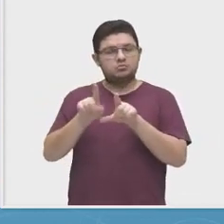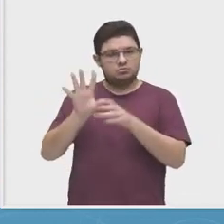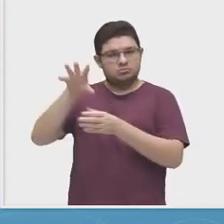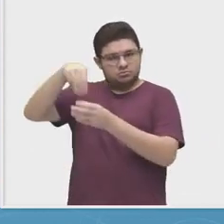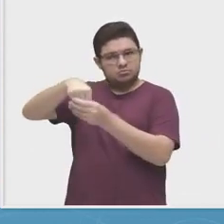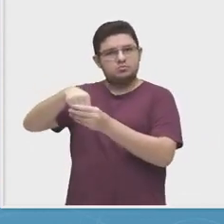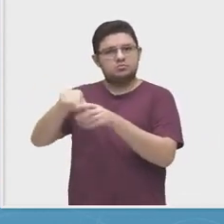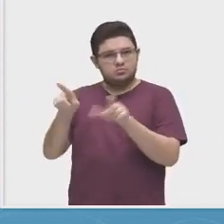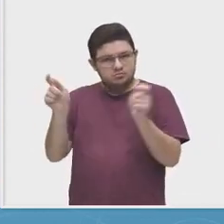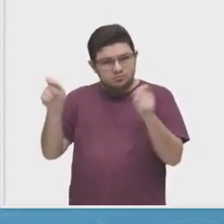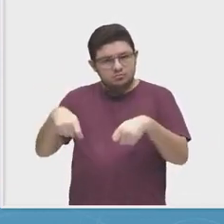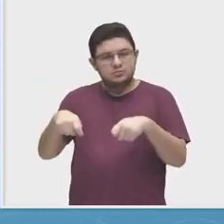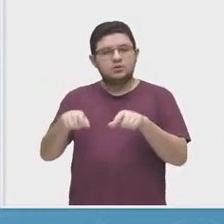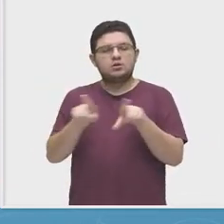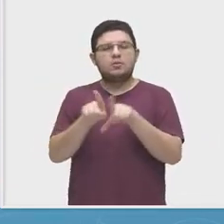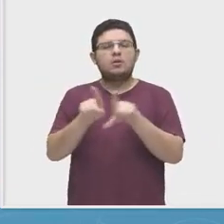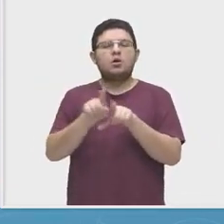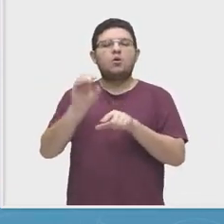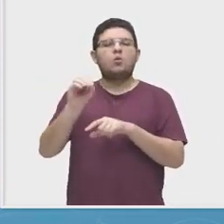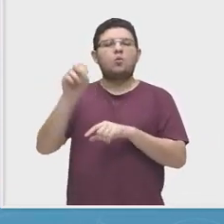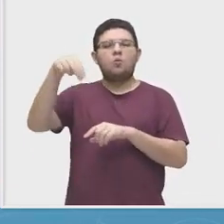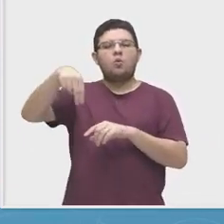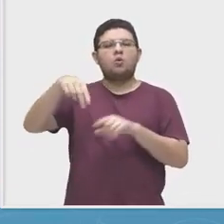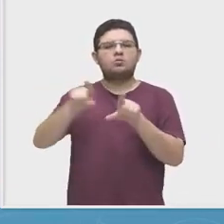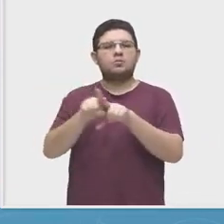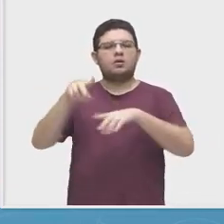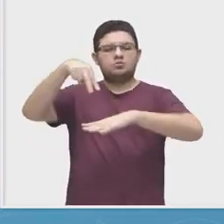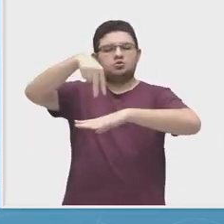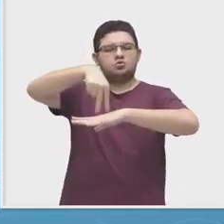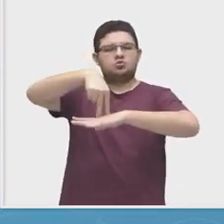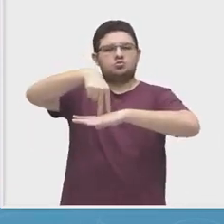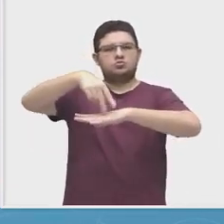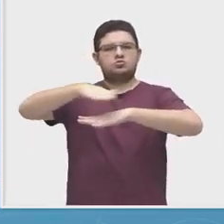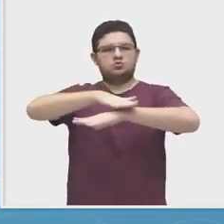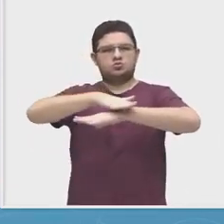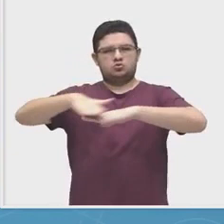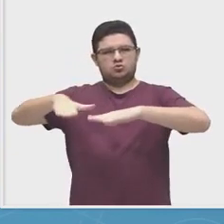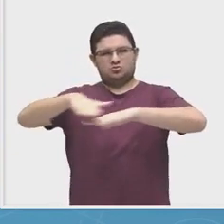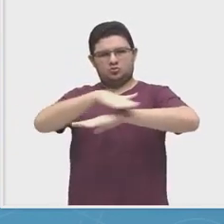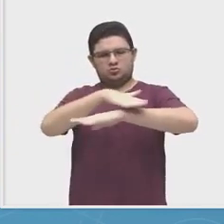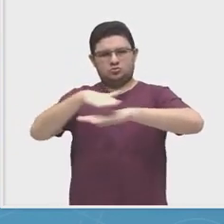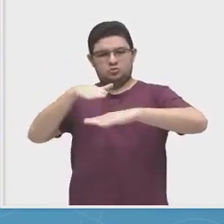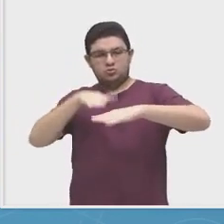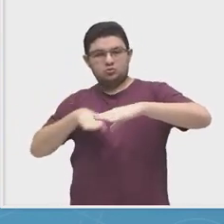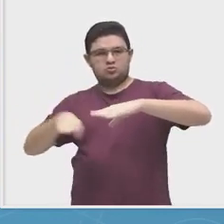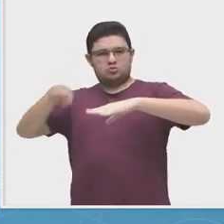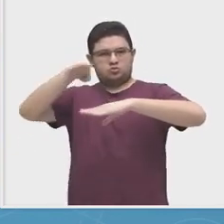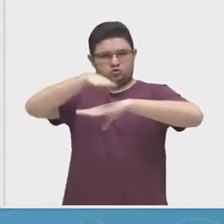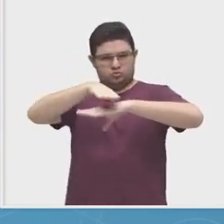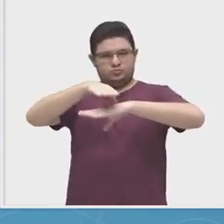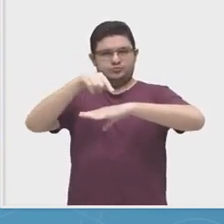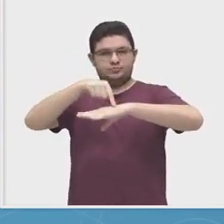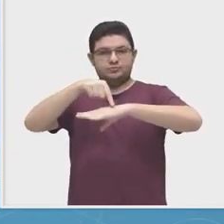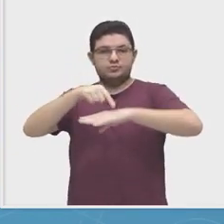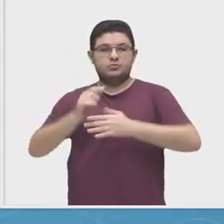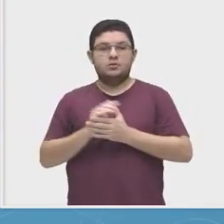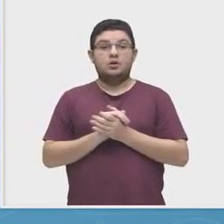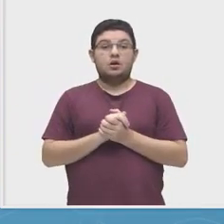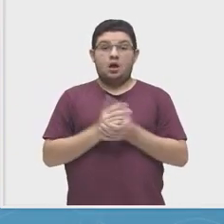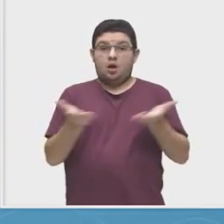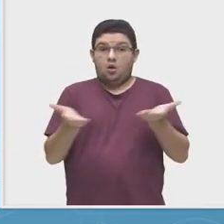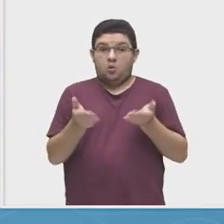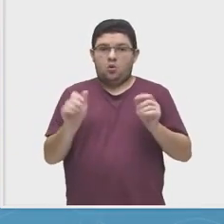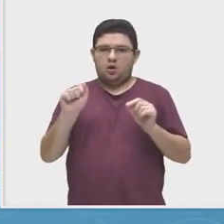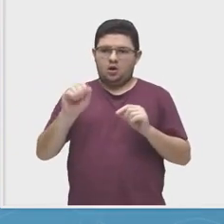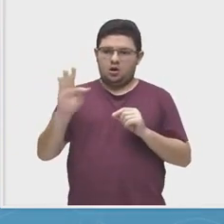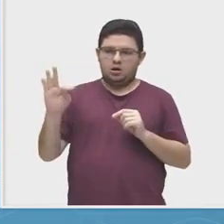on passa a ideia de sobre, né? Uma preposição que também significa sobre algo. Agora o at, gente,